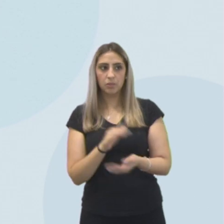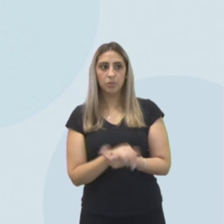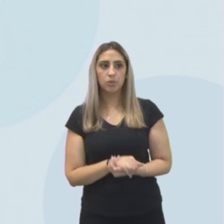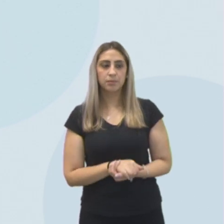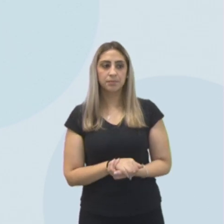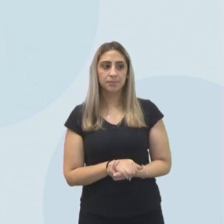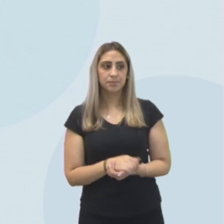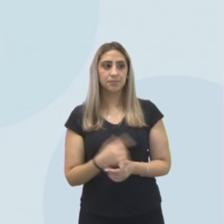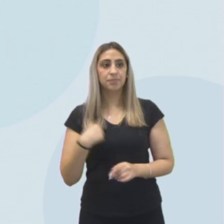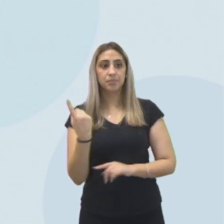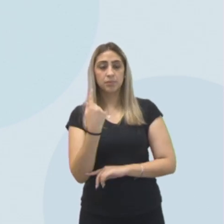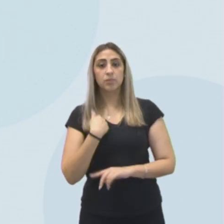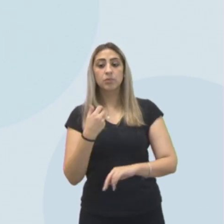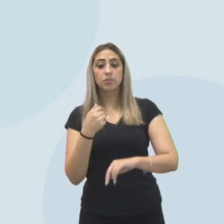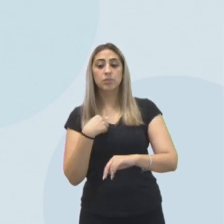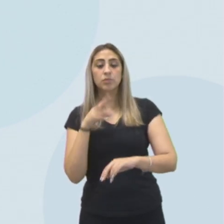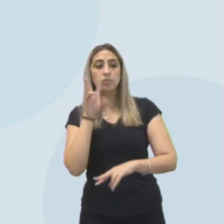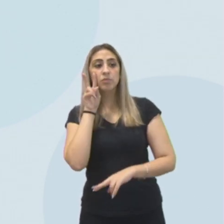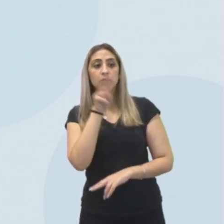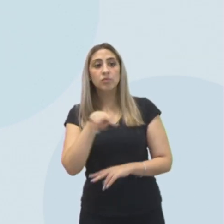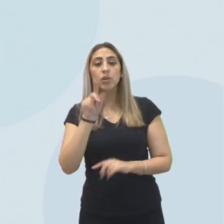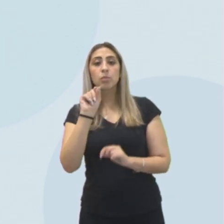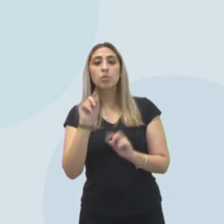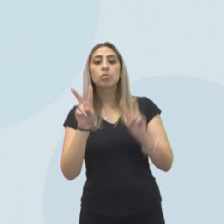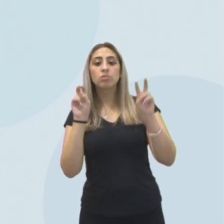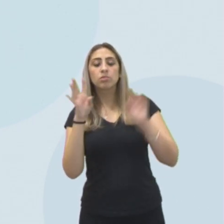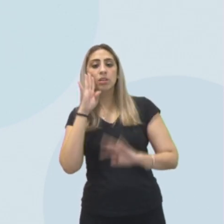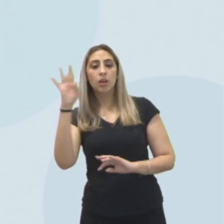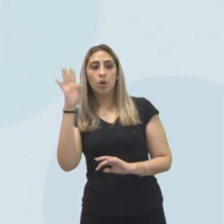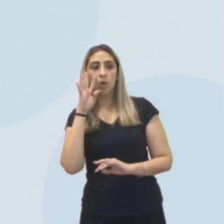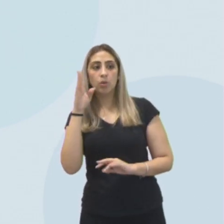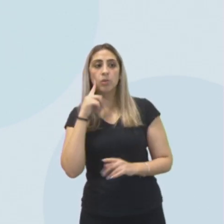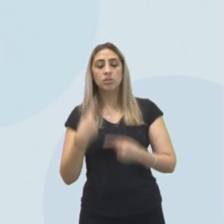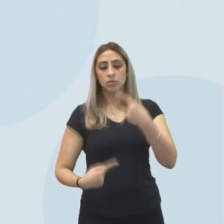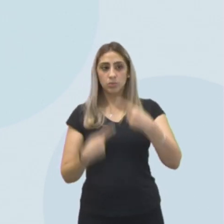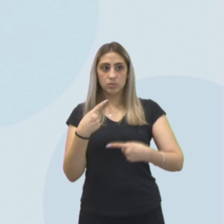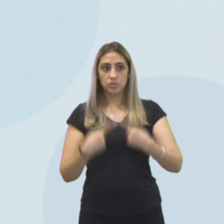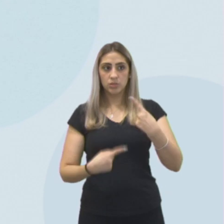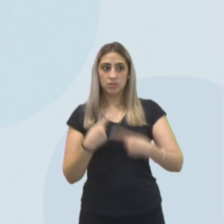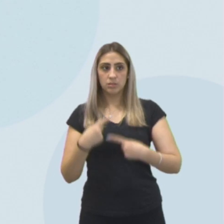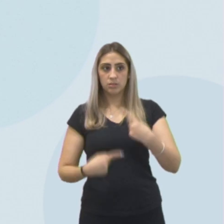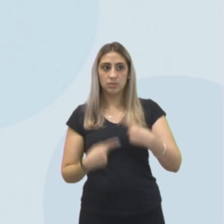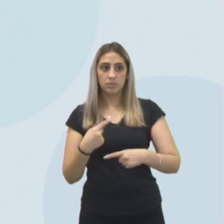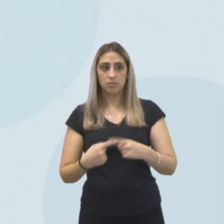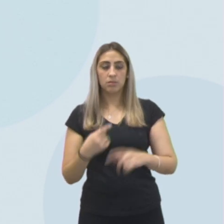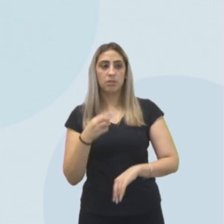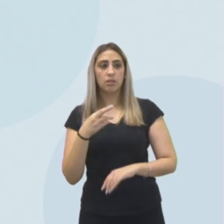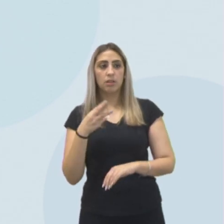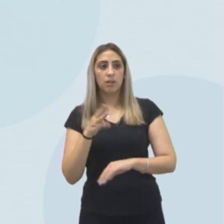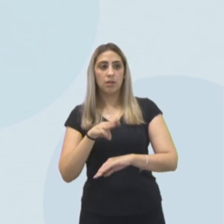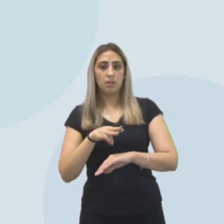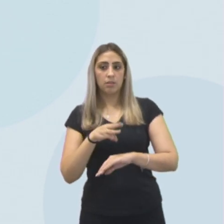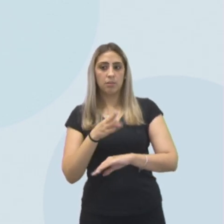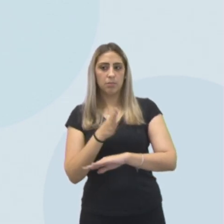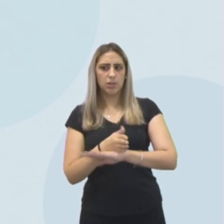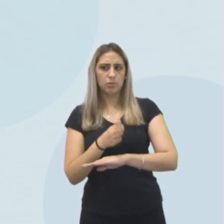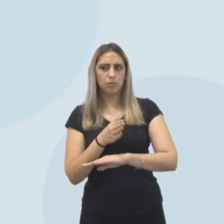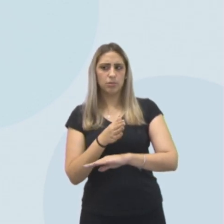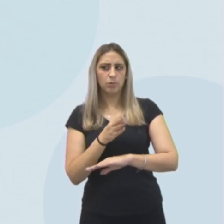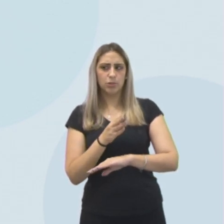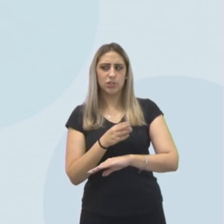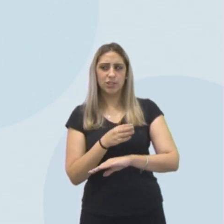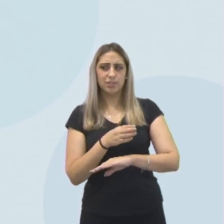vamos abordar um pouco, né, de um teórico importantíssimo da discussão das metodologias ativas dos recursos